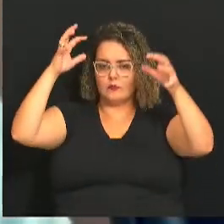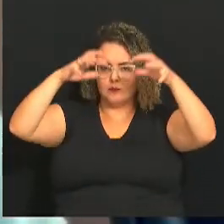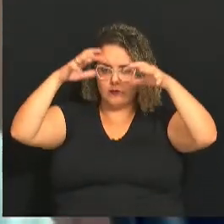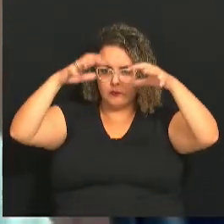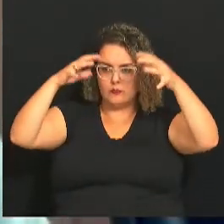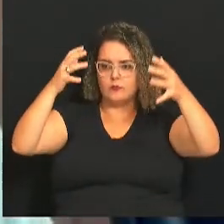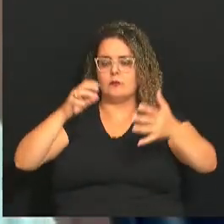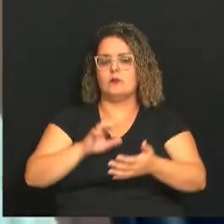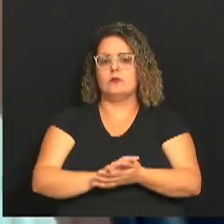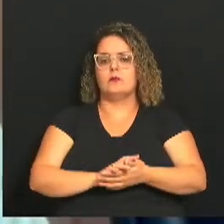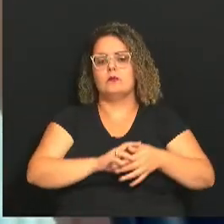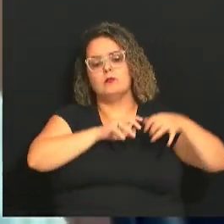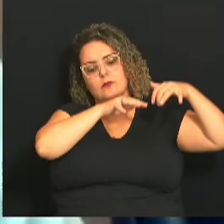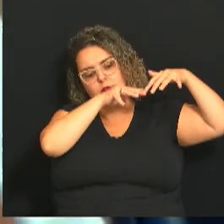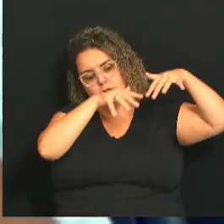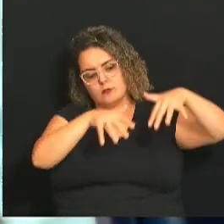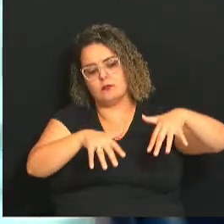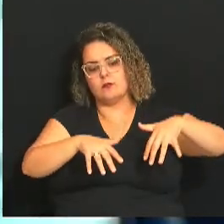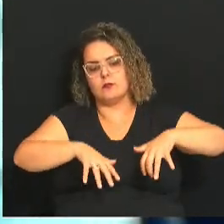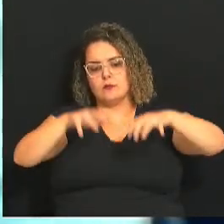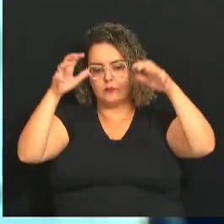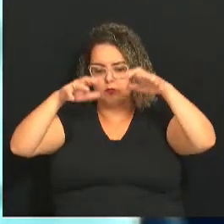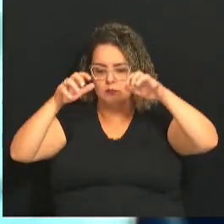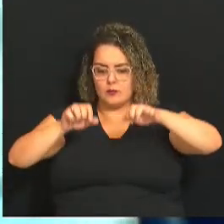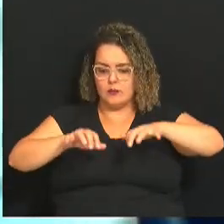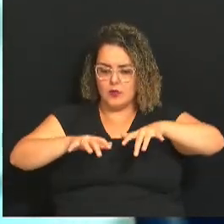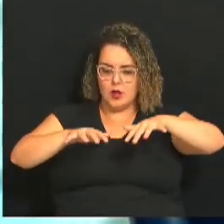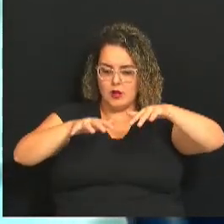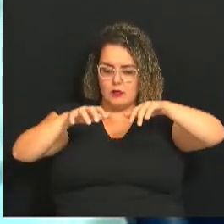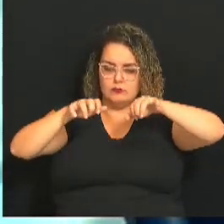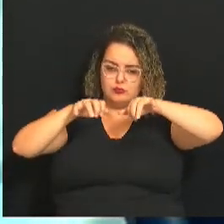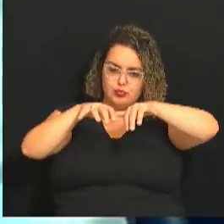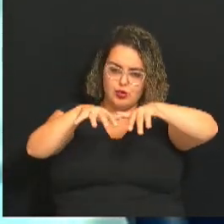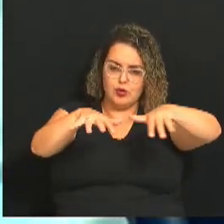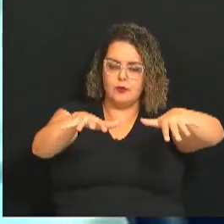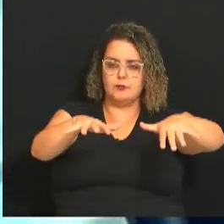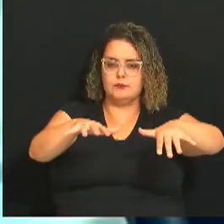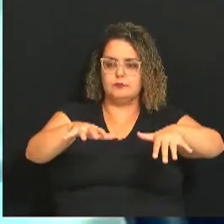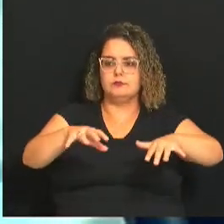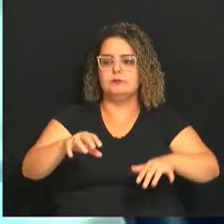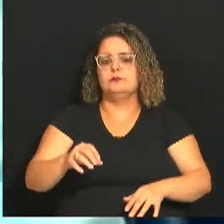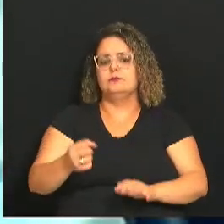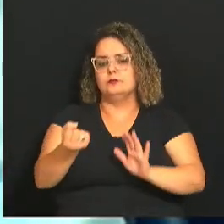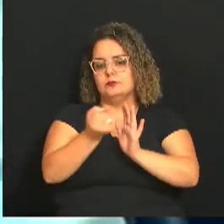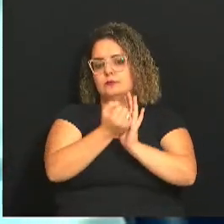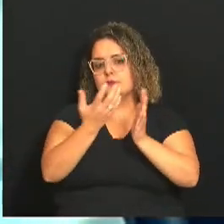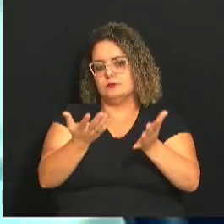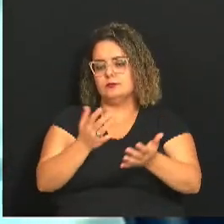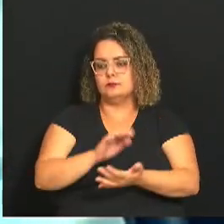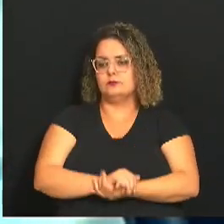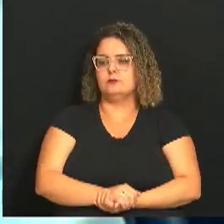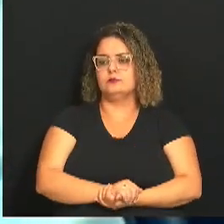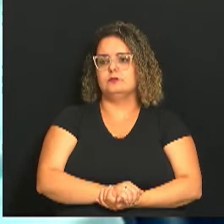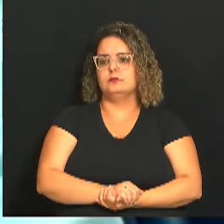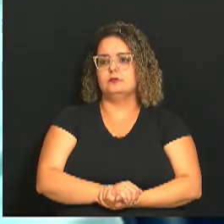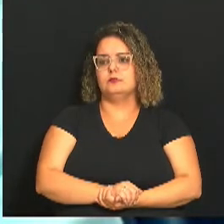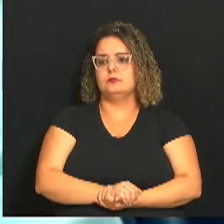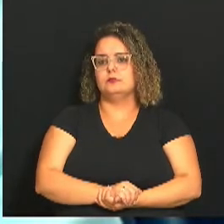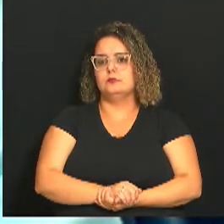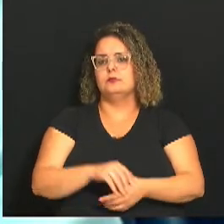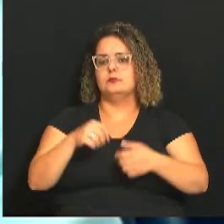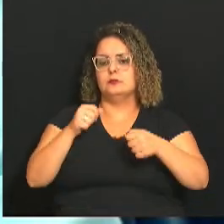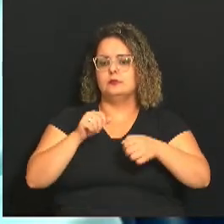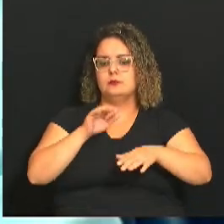terra, alagamentos, esse tipo de coisa. Né? E aí fica lá no mapa os registros, mas isso depende da contribuição